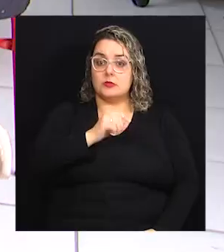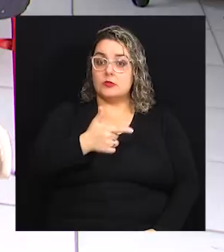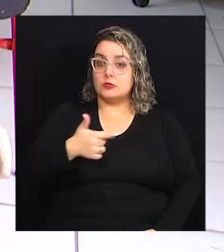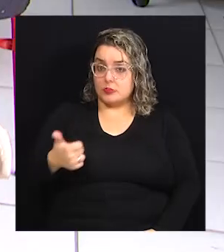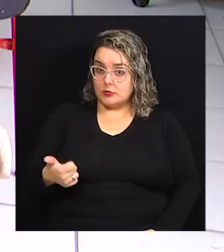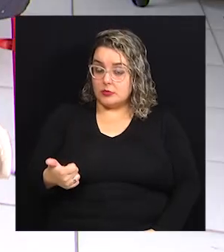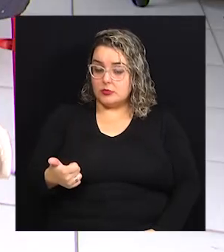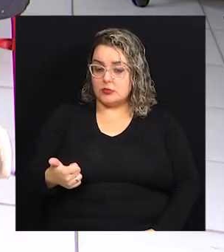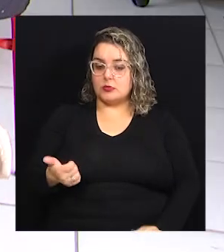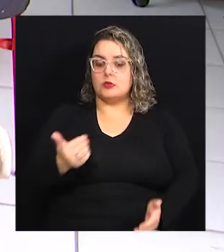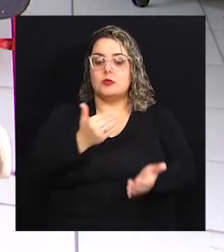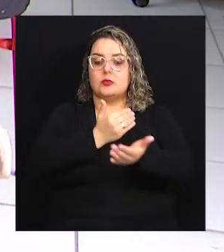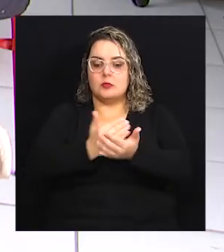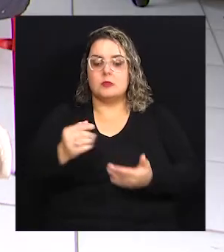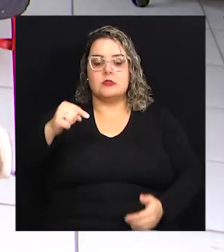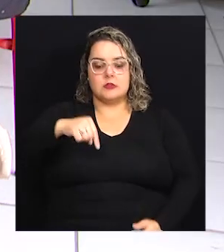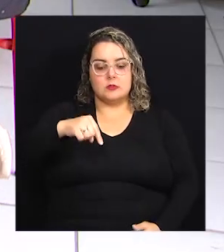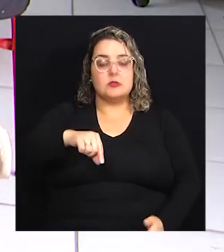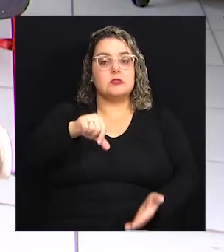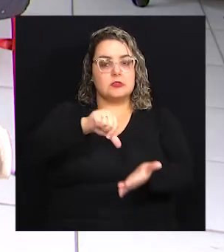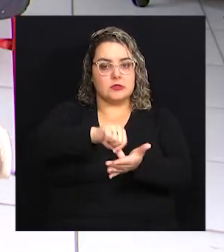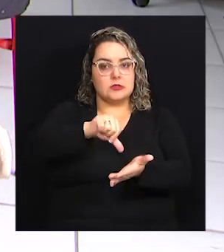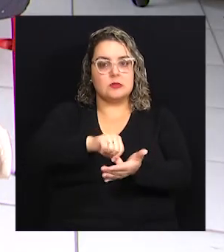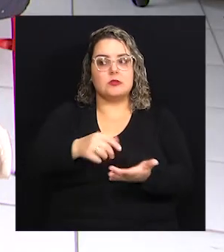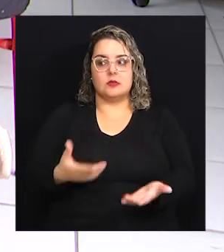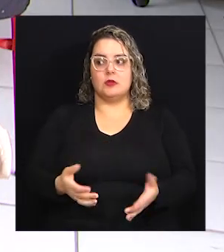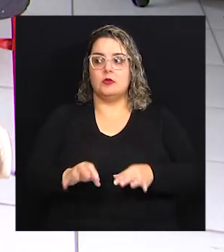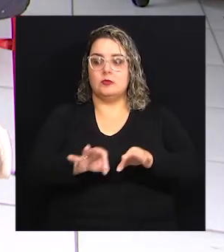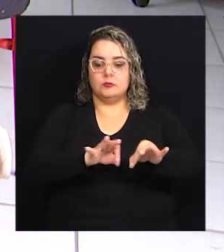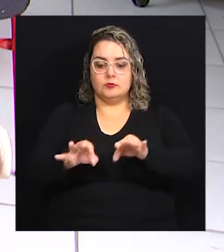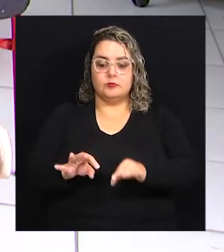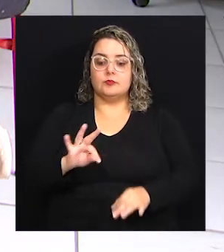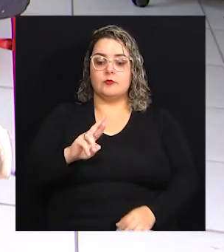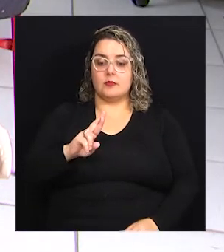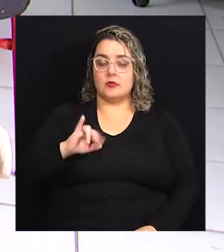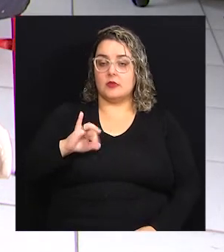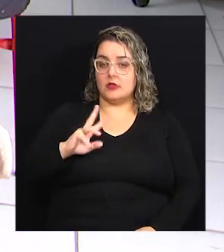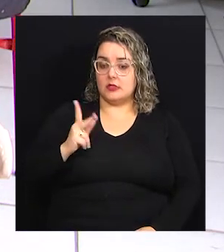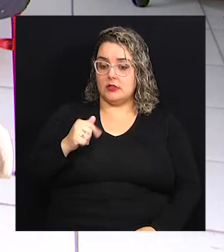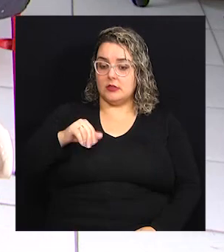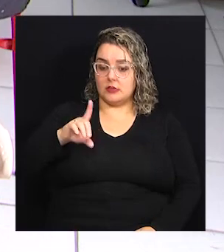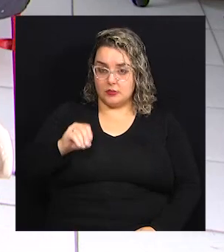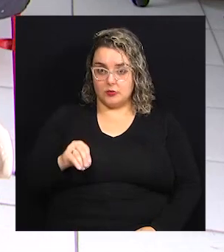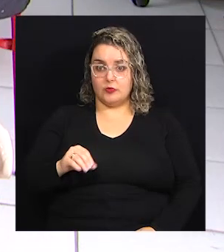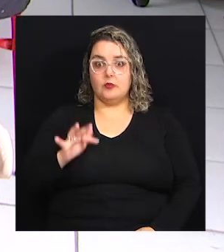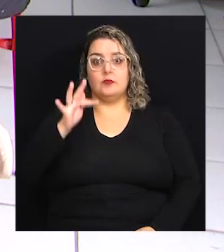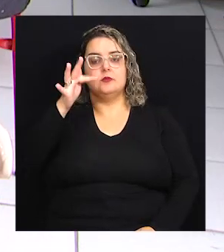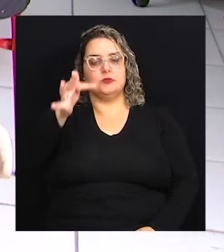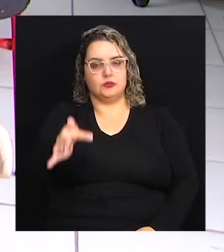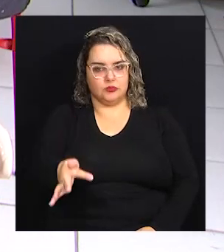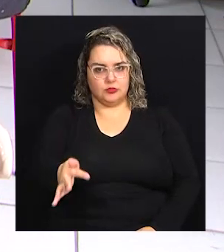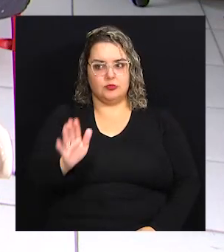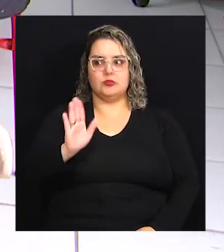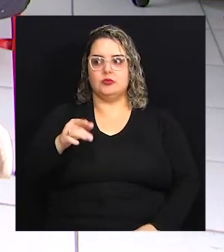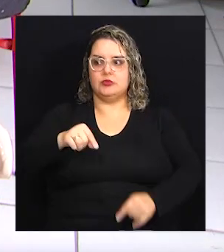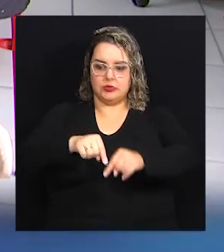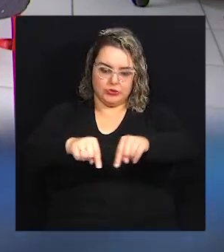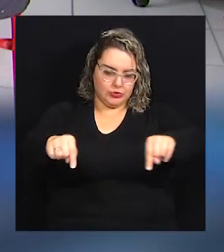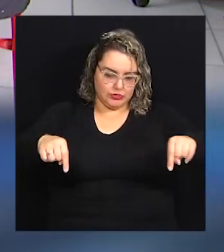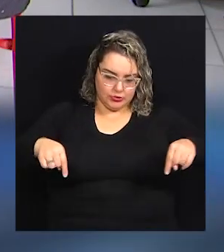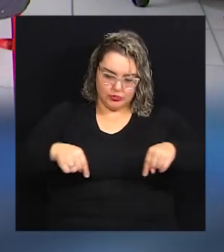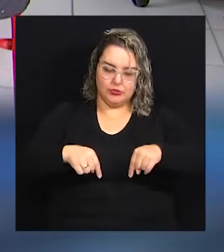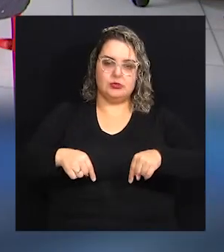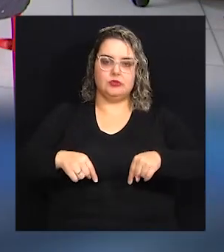Em 2021, nós implantamos aqui nessa unidade o projeto Trilhando o Futuro. E já passou por